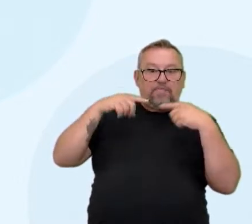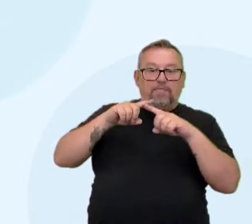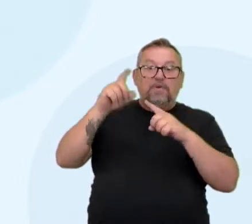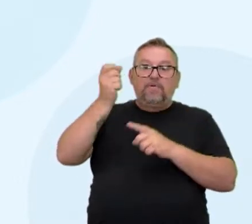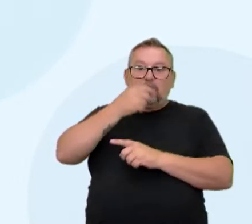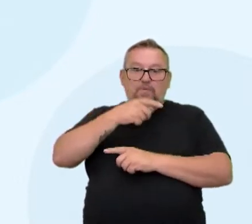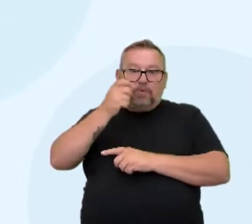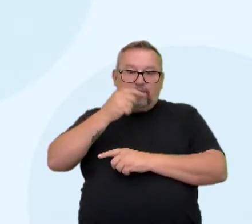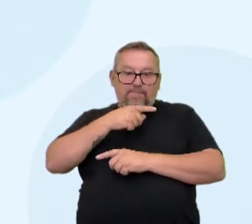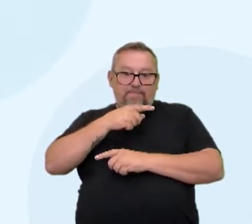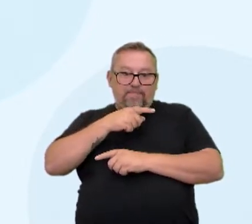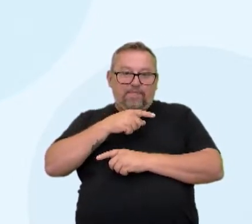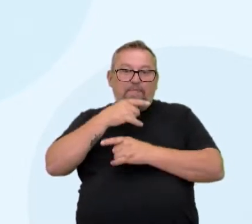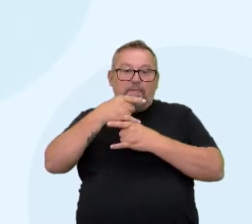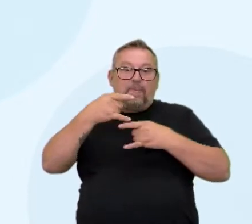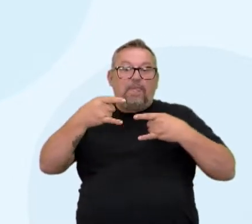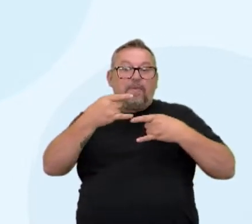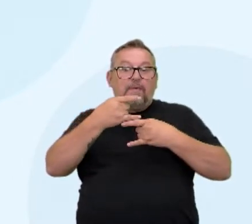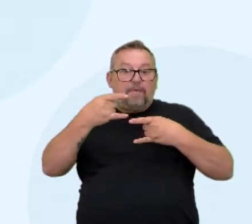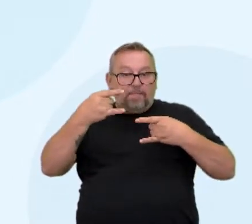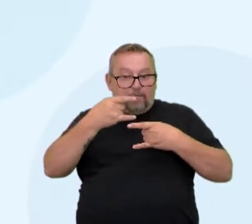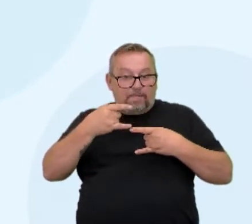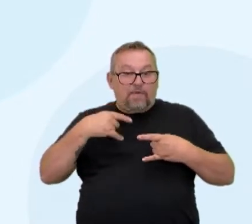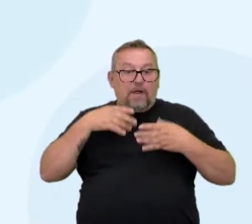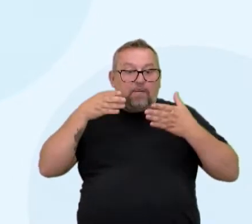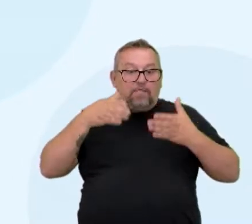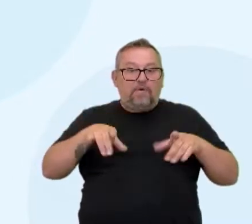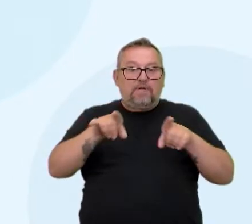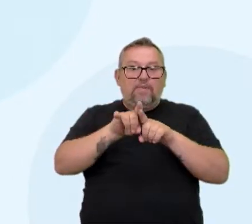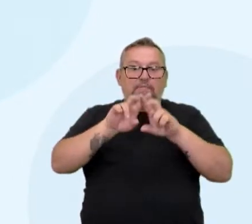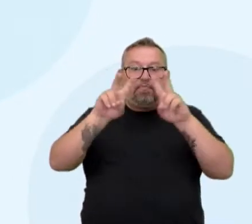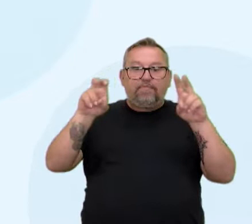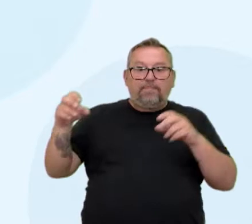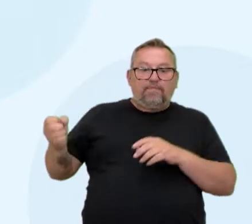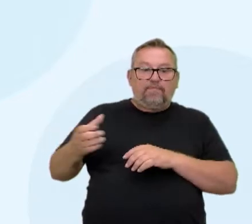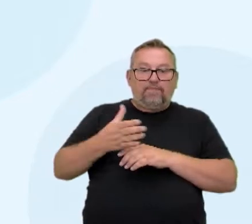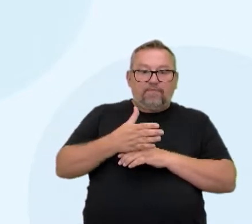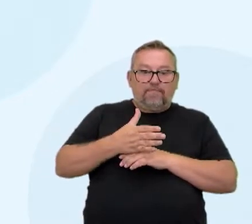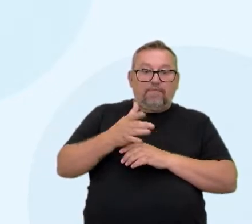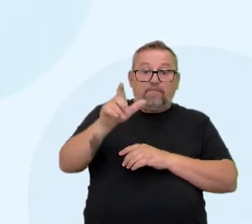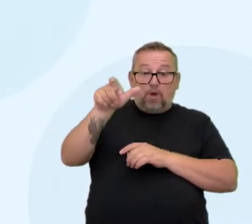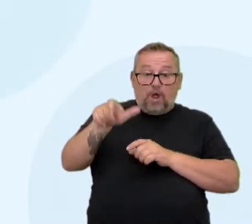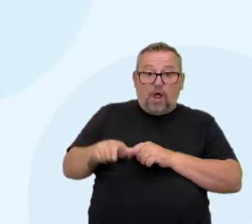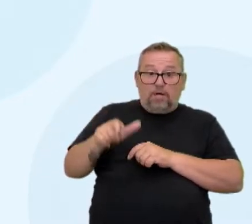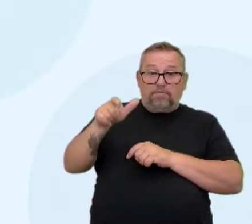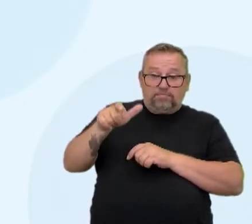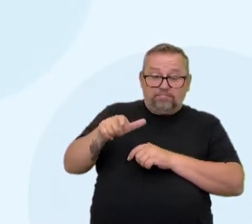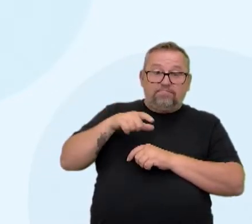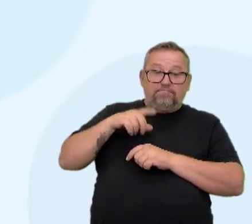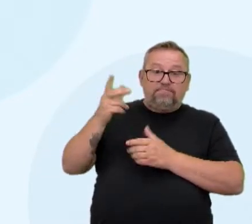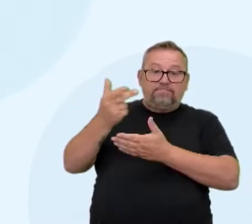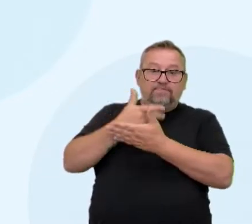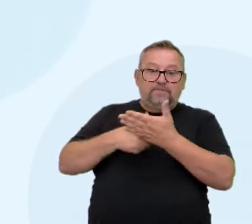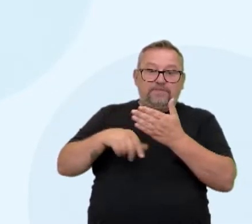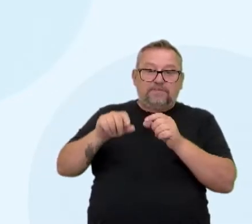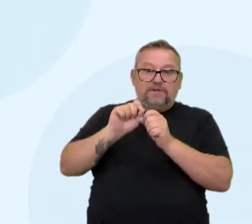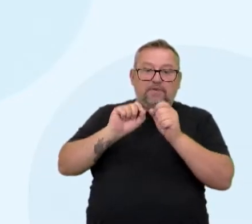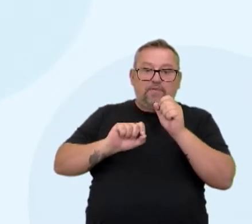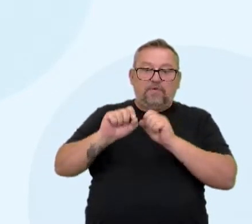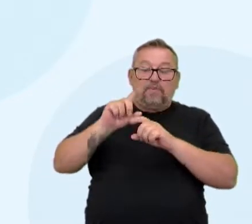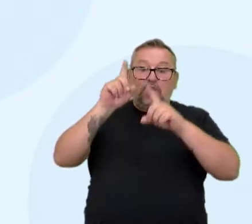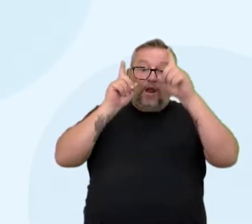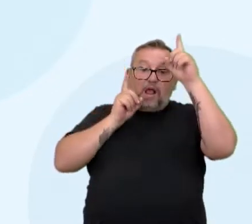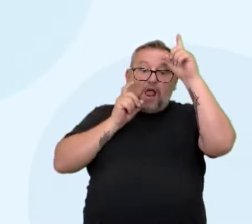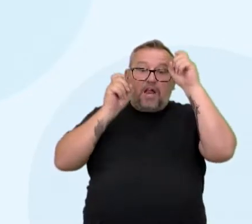crítica por meio do humor. As charges são criativas e abordam temas da atualidade. Os personagens geralmente são desenhados